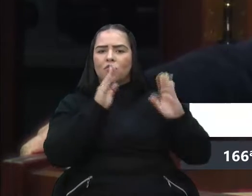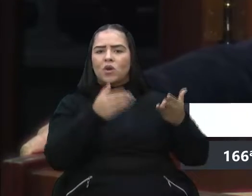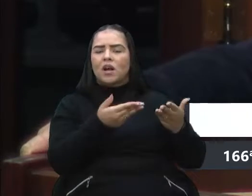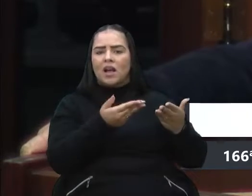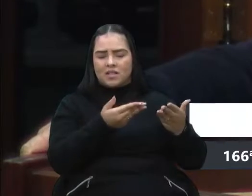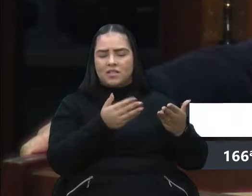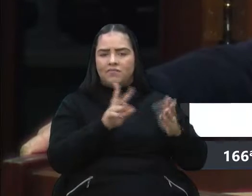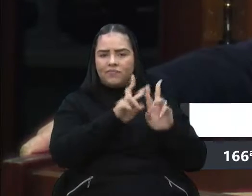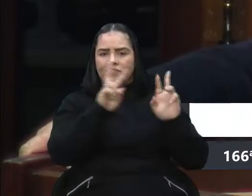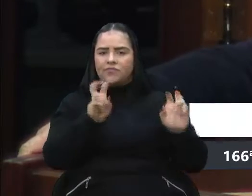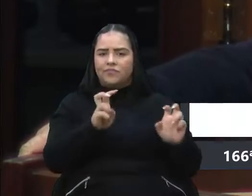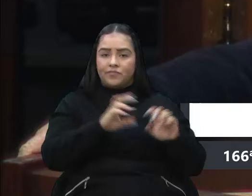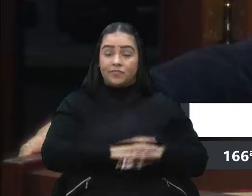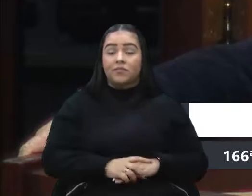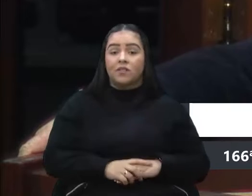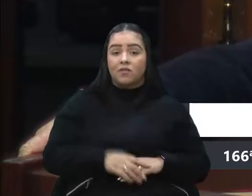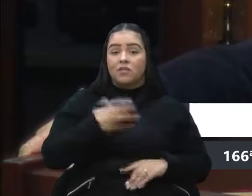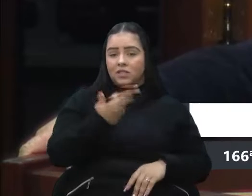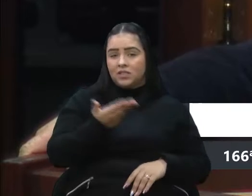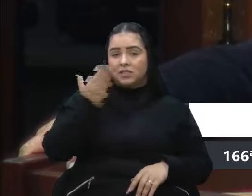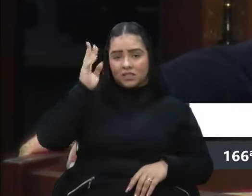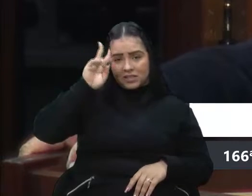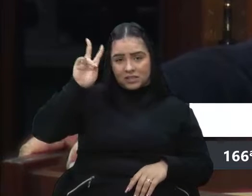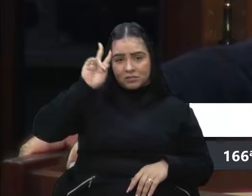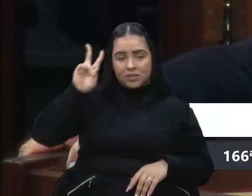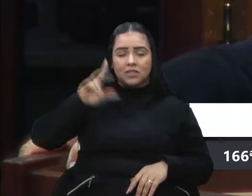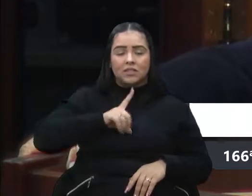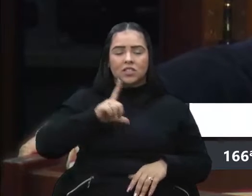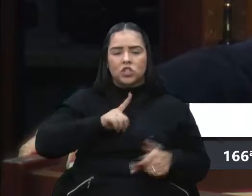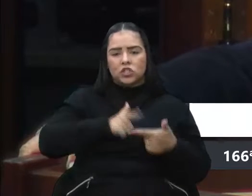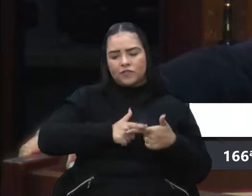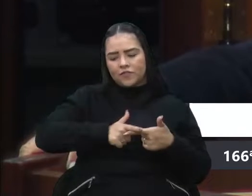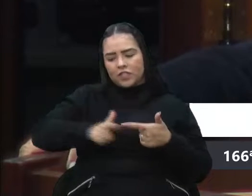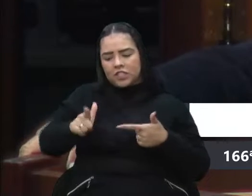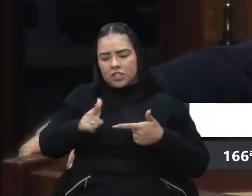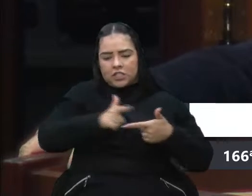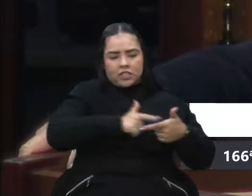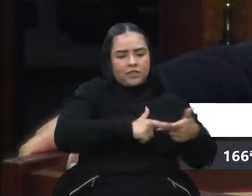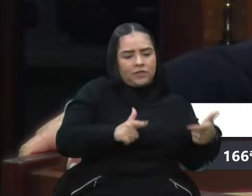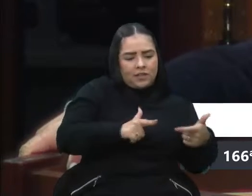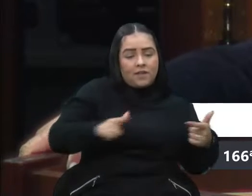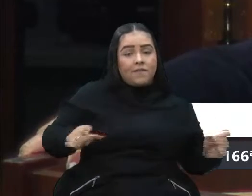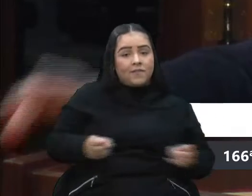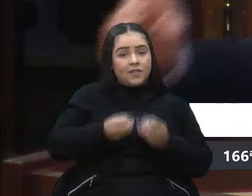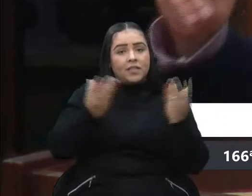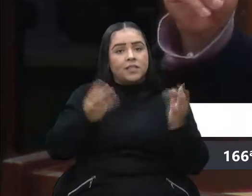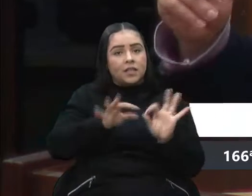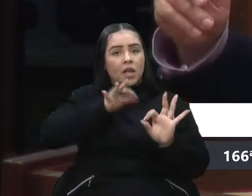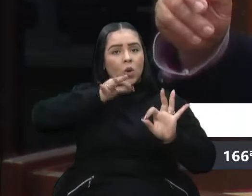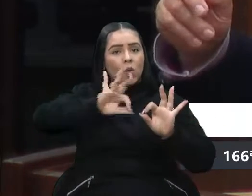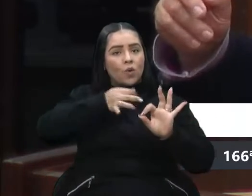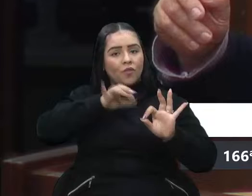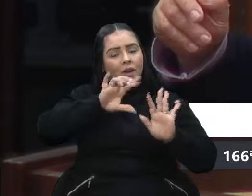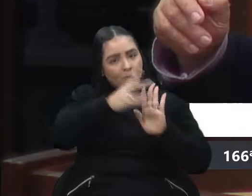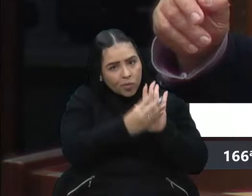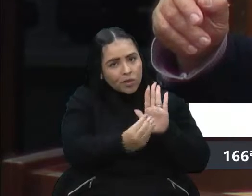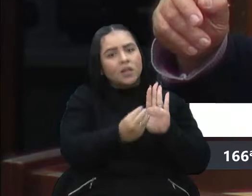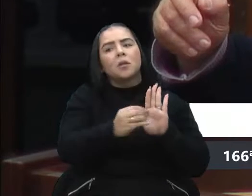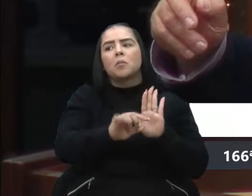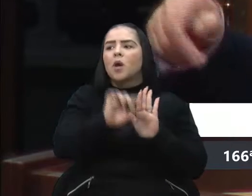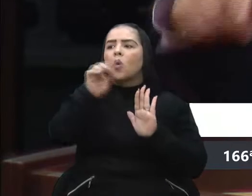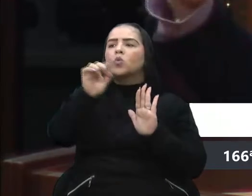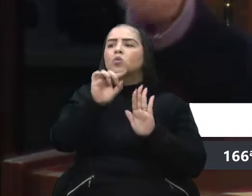muito bem que estava muito dividido. Inclusive a nossa festa da uva serviu de modelo para outros